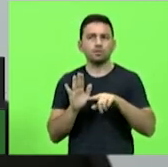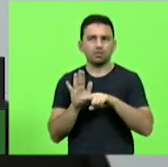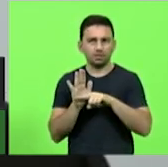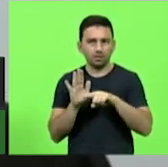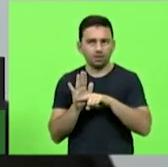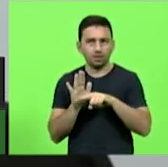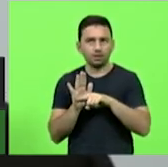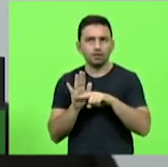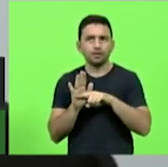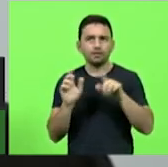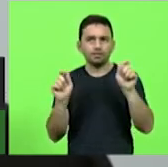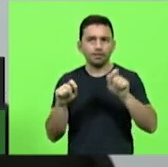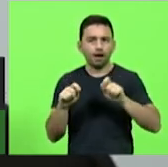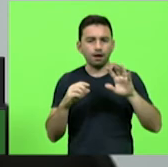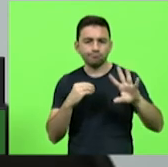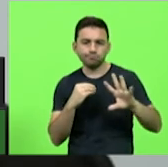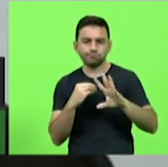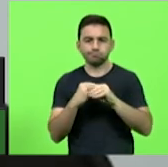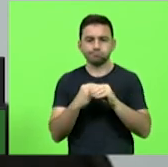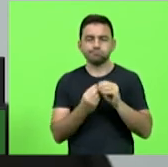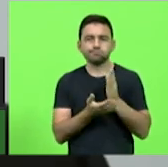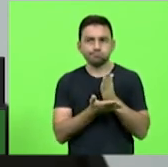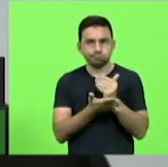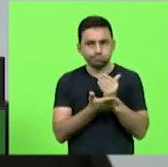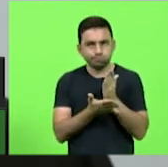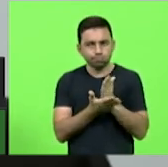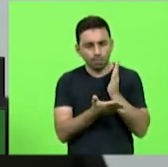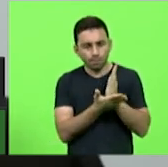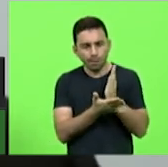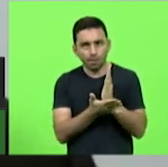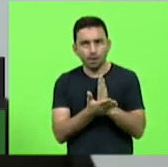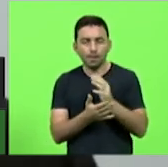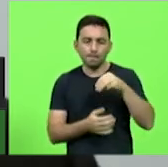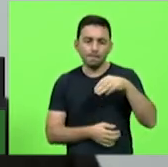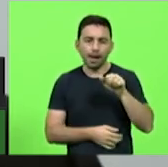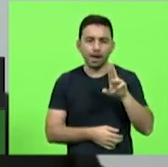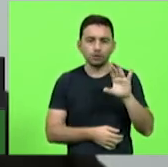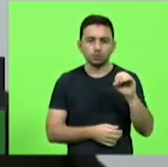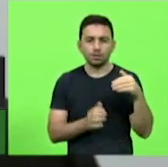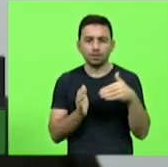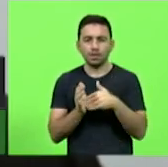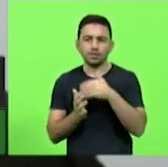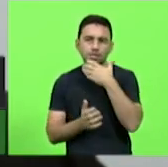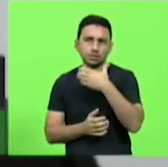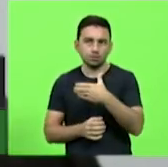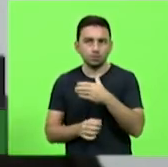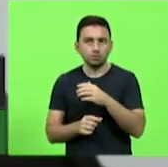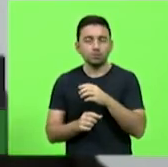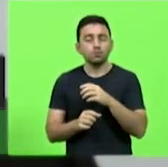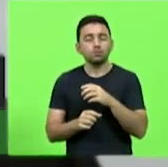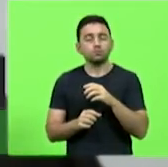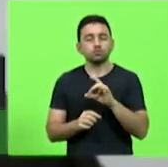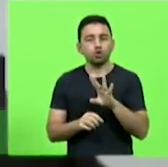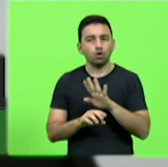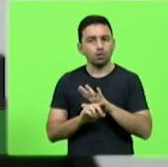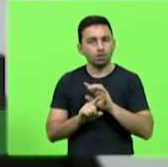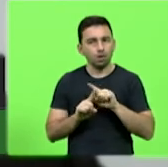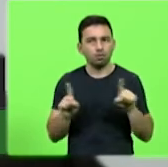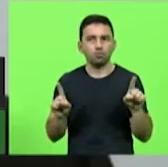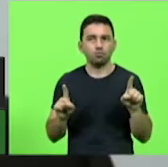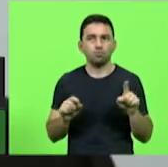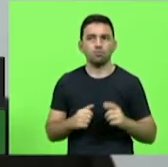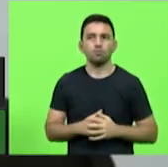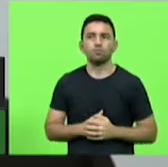devendo sejam incluídos nesse parcelamento, não só de março a dezembro. Uma parte, não... por gentileza, deputado.